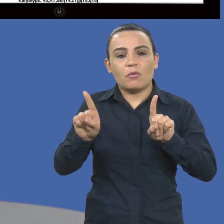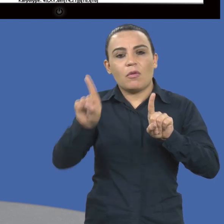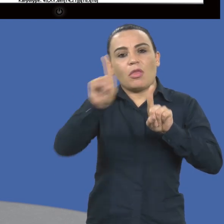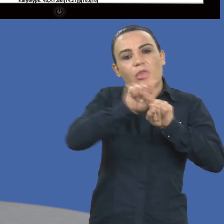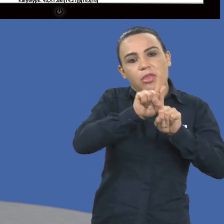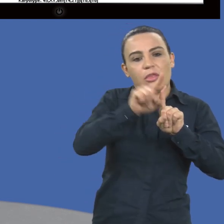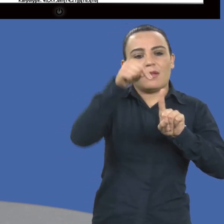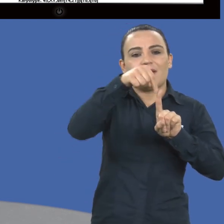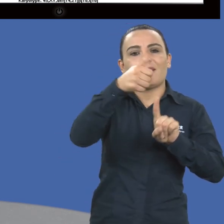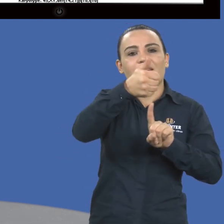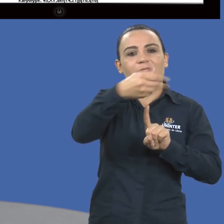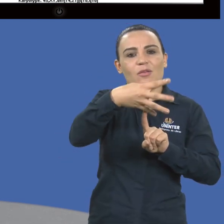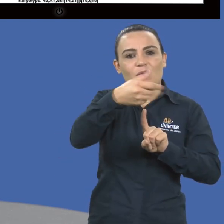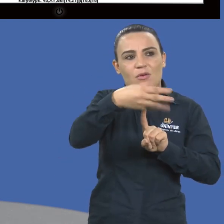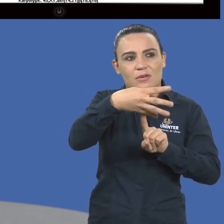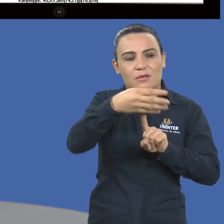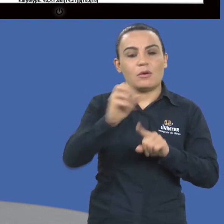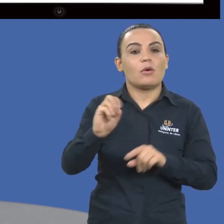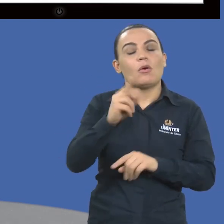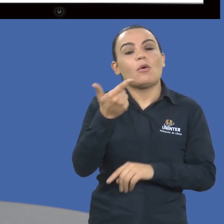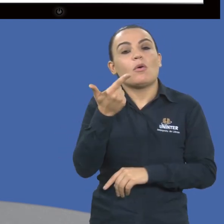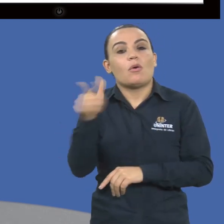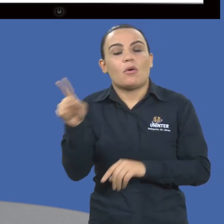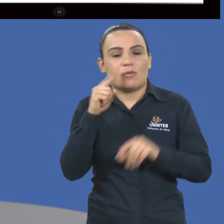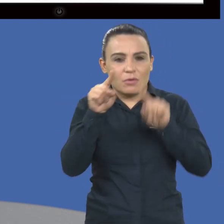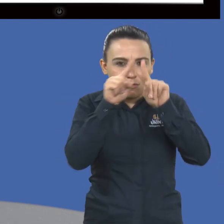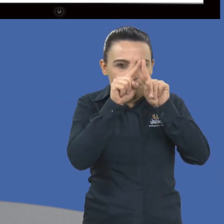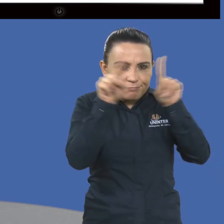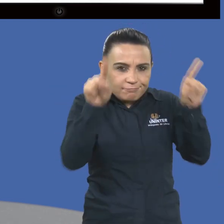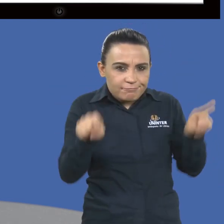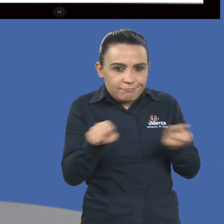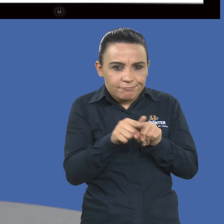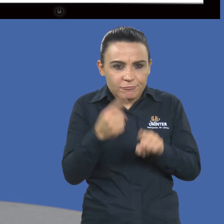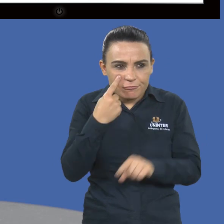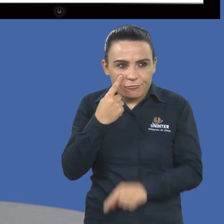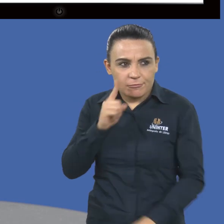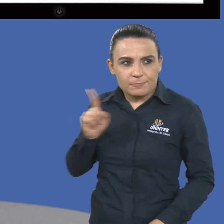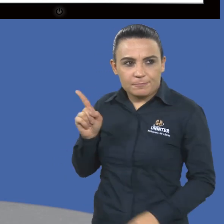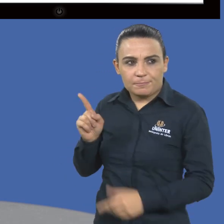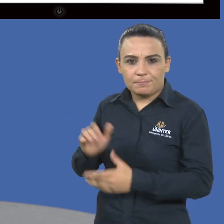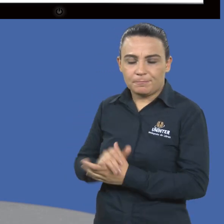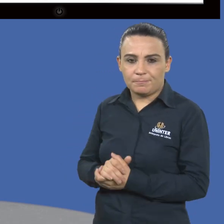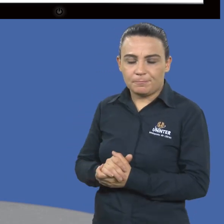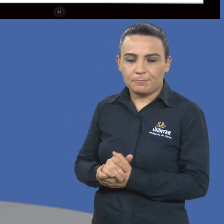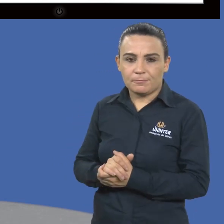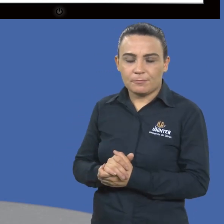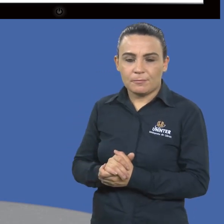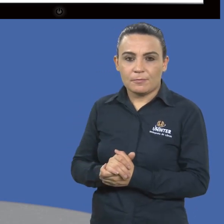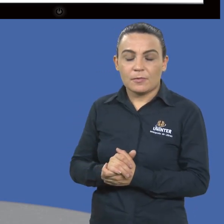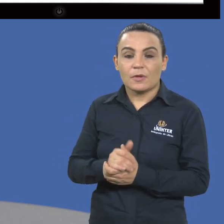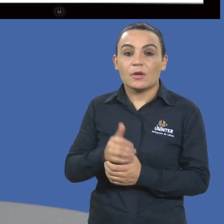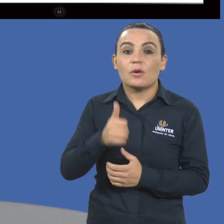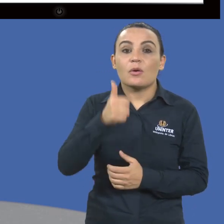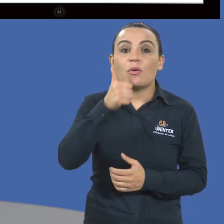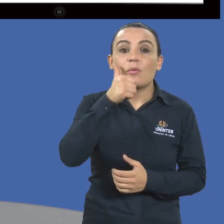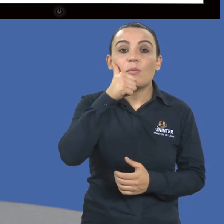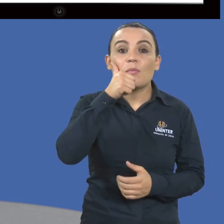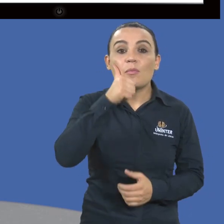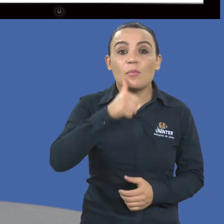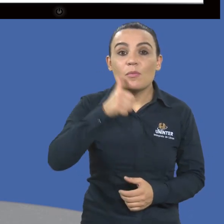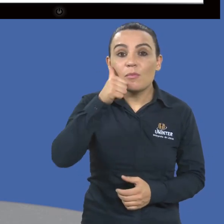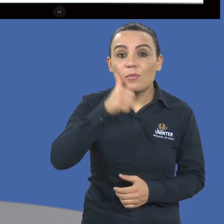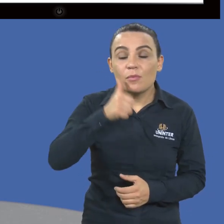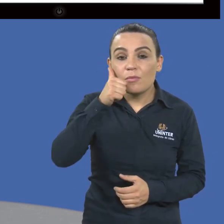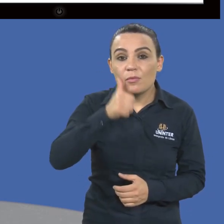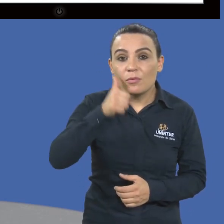Tá certo? Ou, como está mostrando nesse, o cariótipo de uma